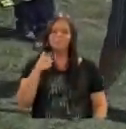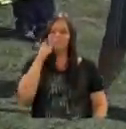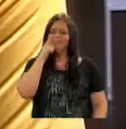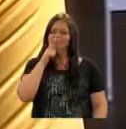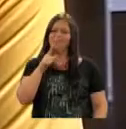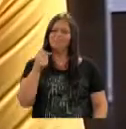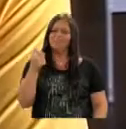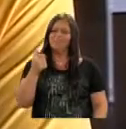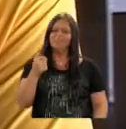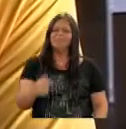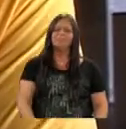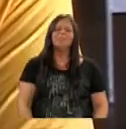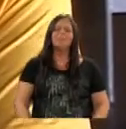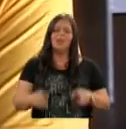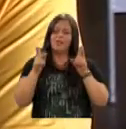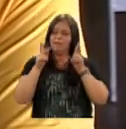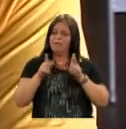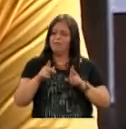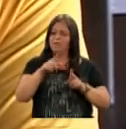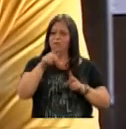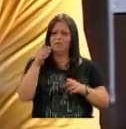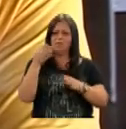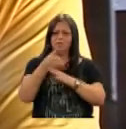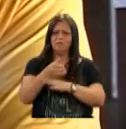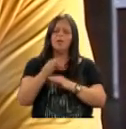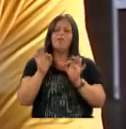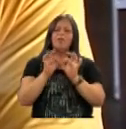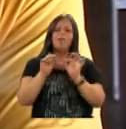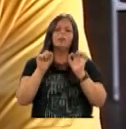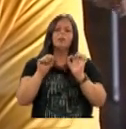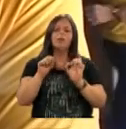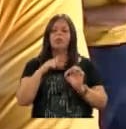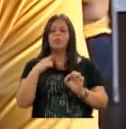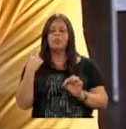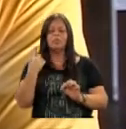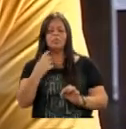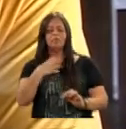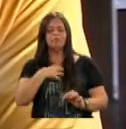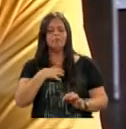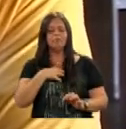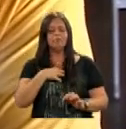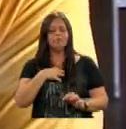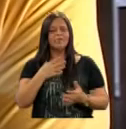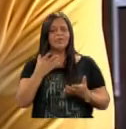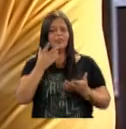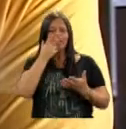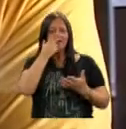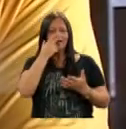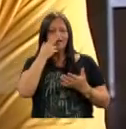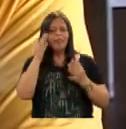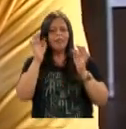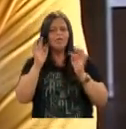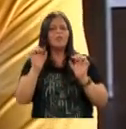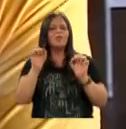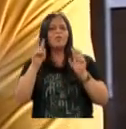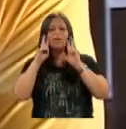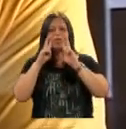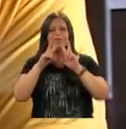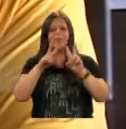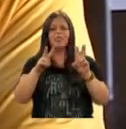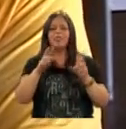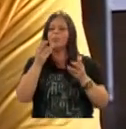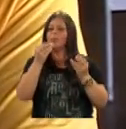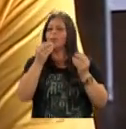as pessoas que participam fazem com que a gente sinta realizado com o que vê aí muita gente não